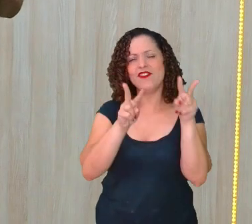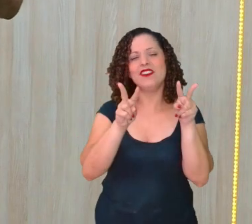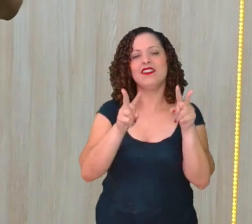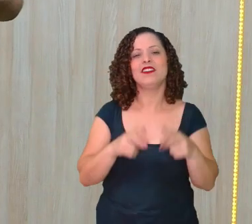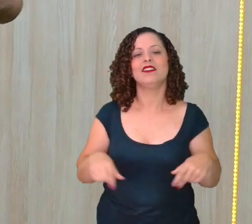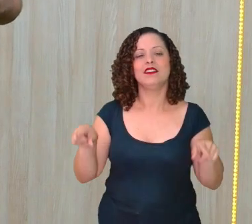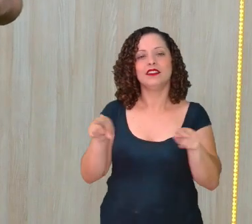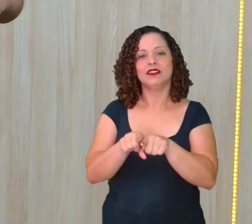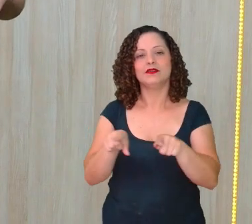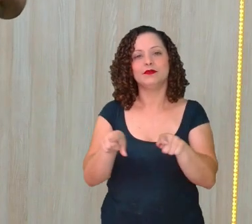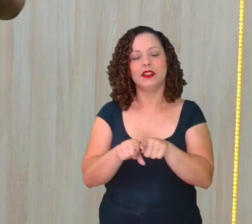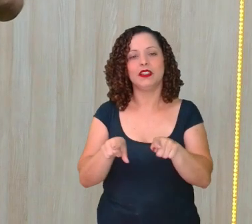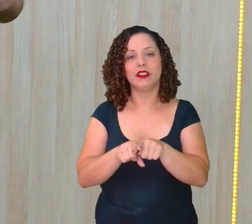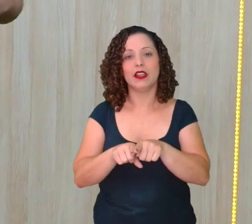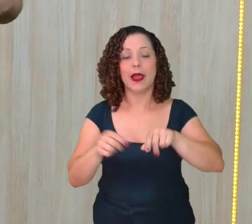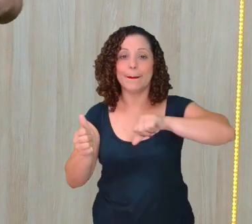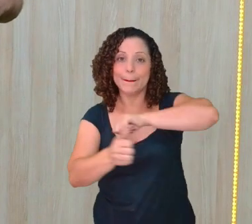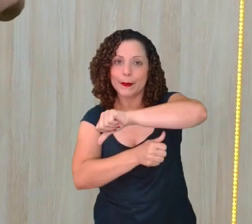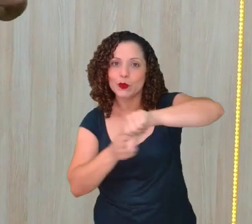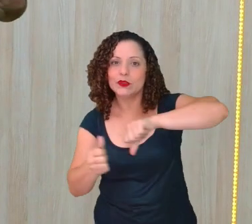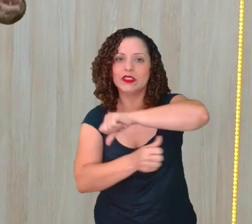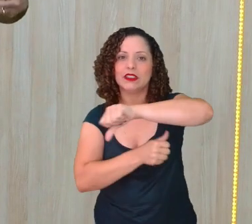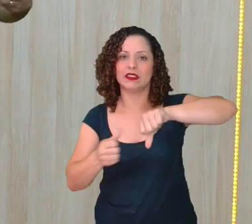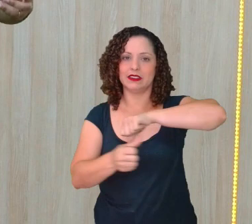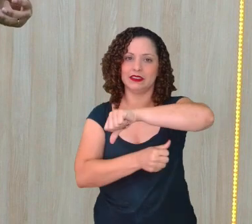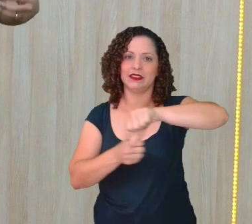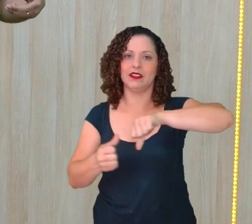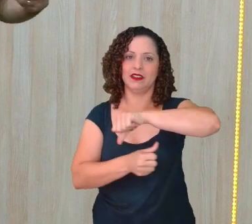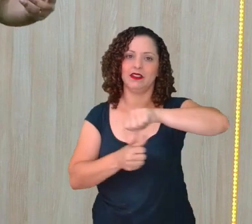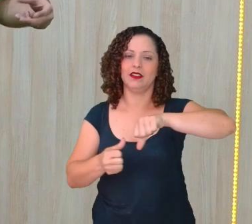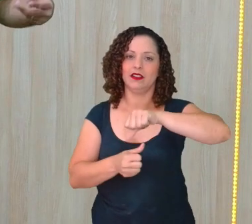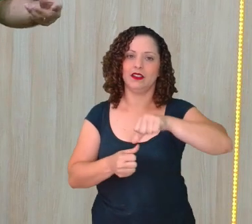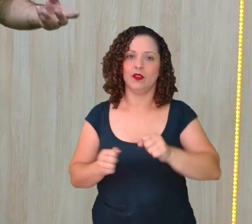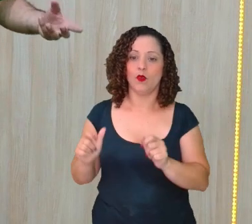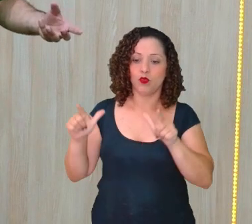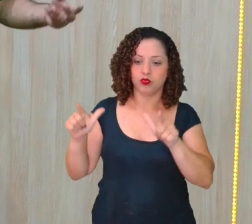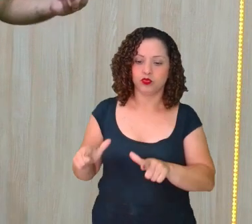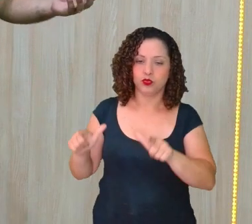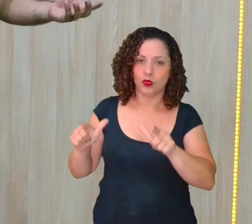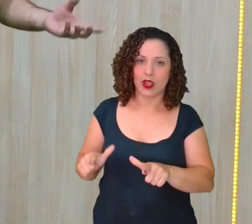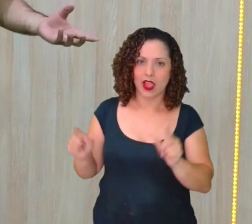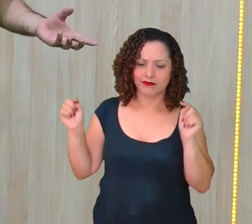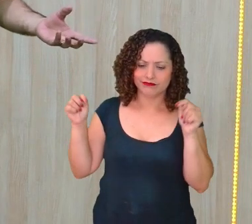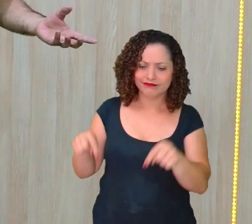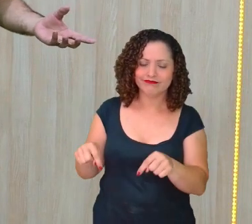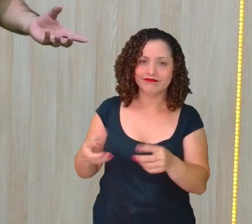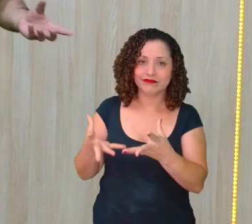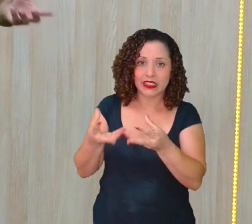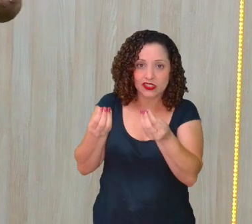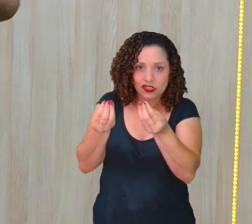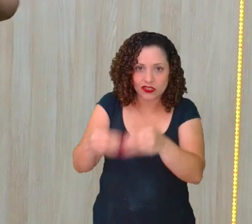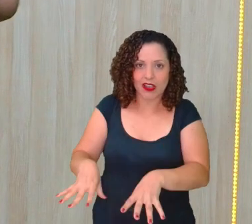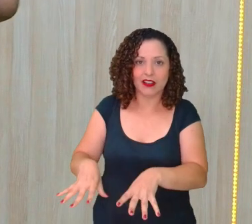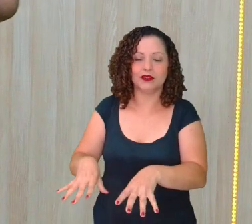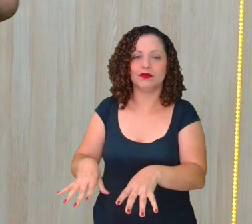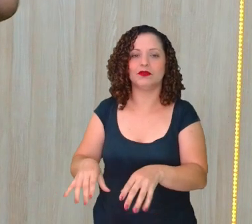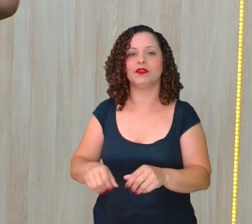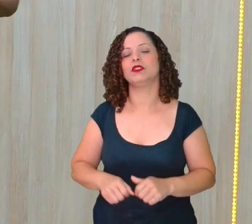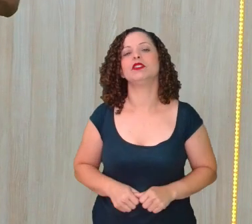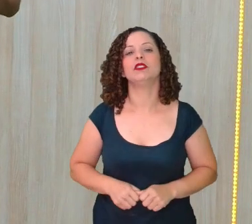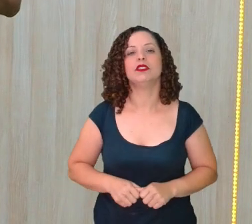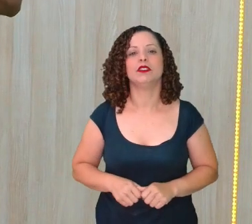na sua, né, mudança daquele ambiente que aquele lixo estava sendo descartado. Então, visto